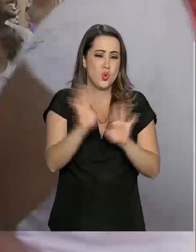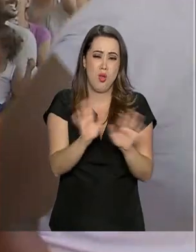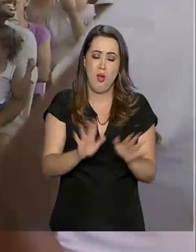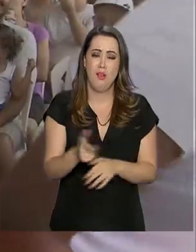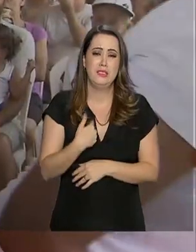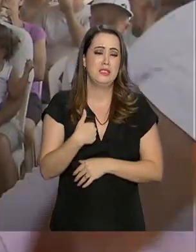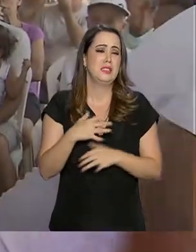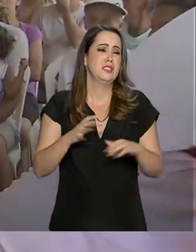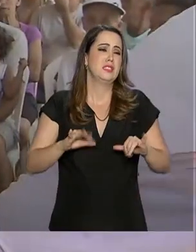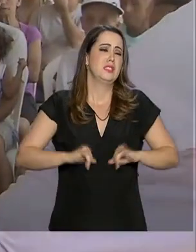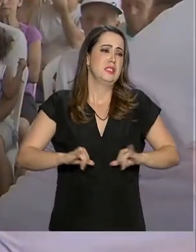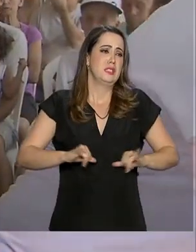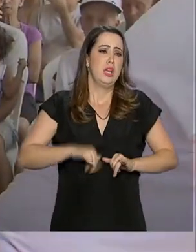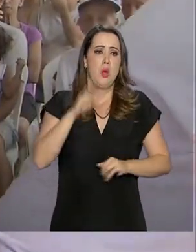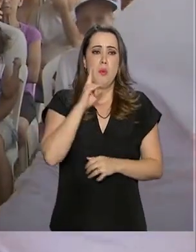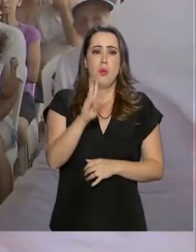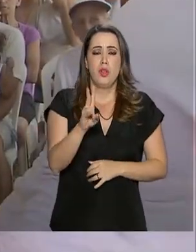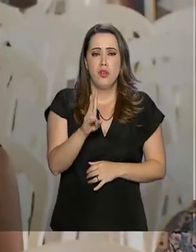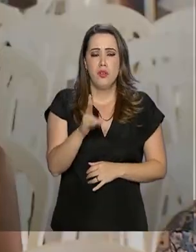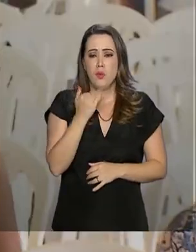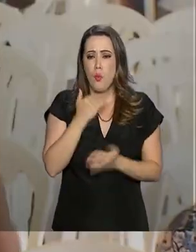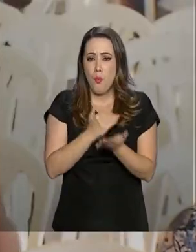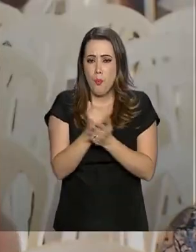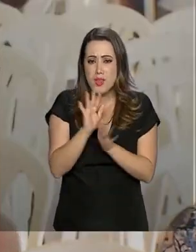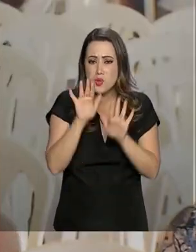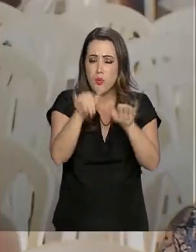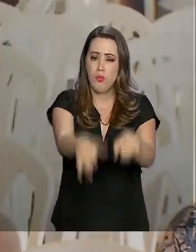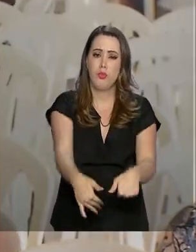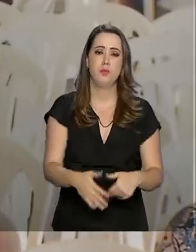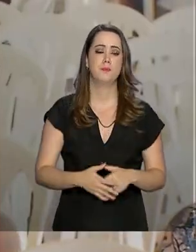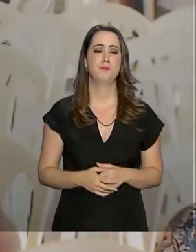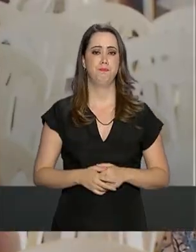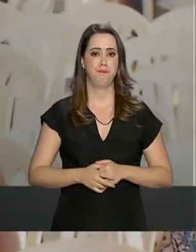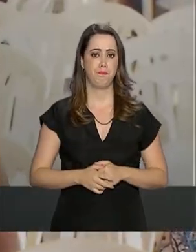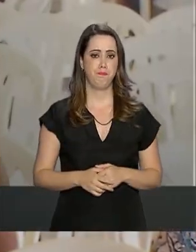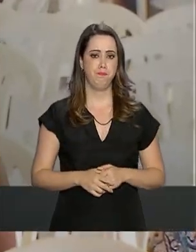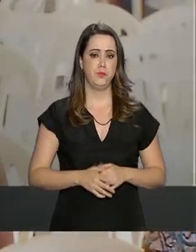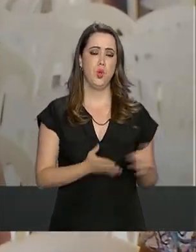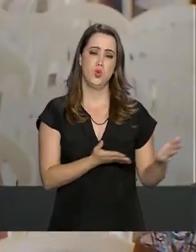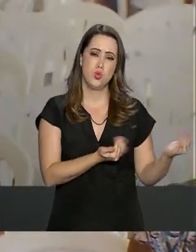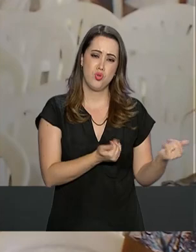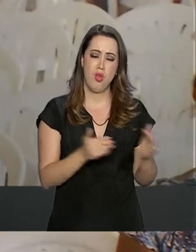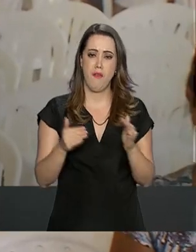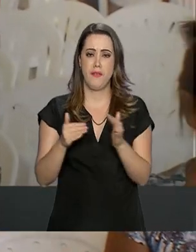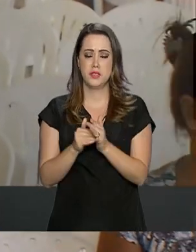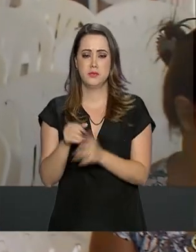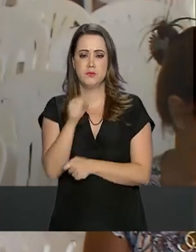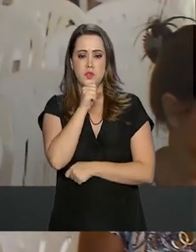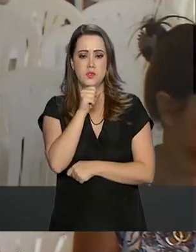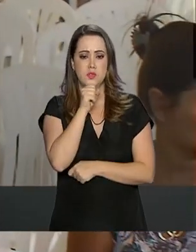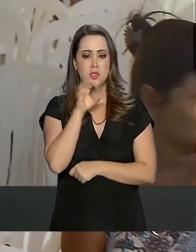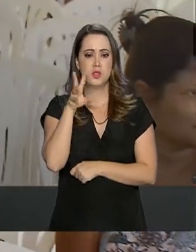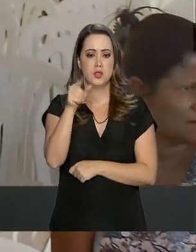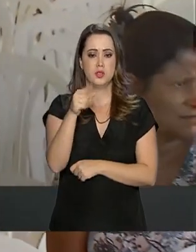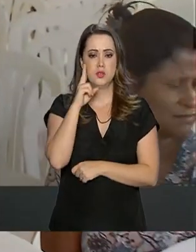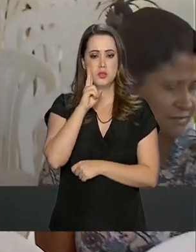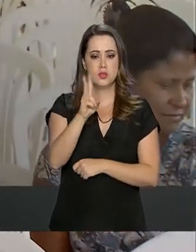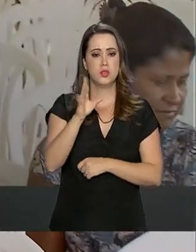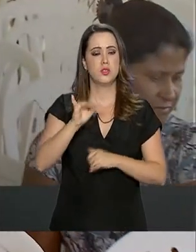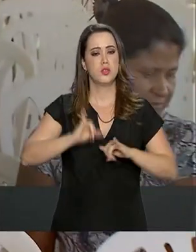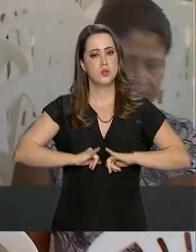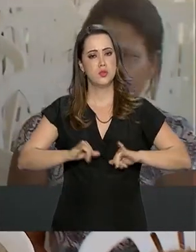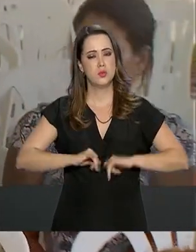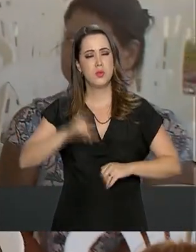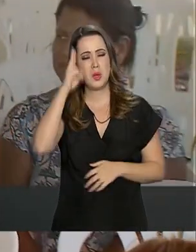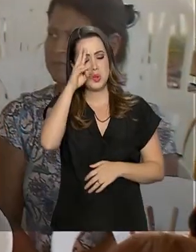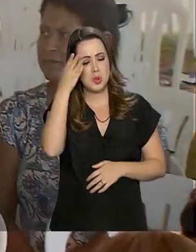estou traumatizada porque eu vi o começo e o fim. Dos mais novos aos mais velhos, todos aqui têm a história marcada pelo rompimento da barragem do